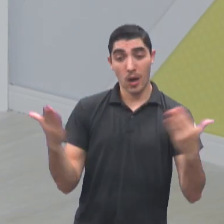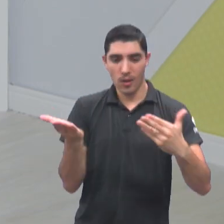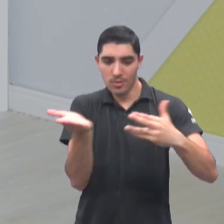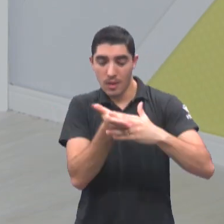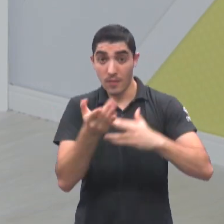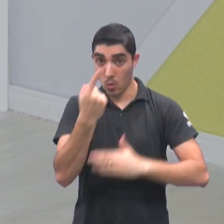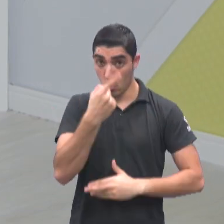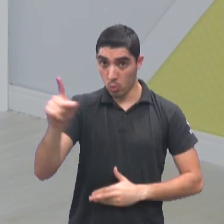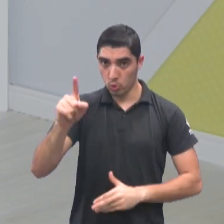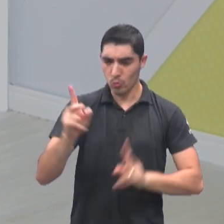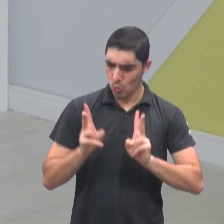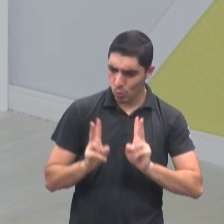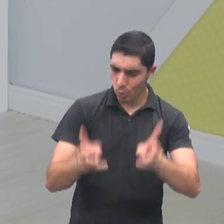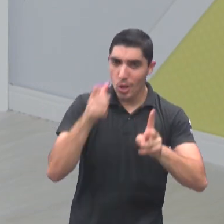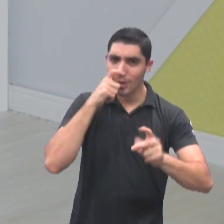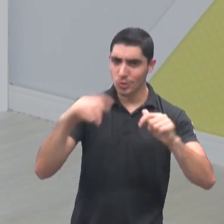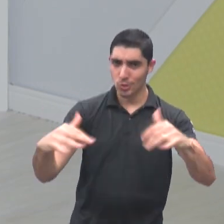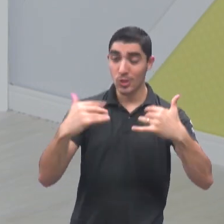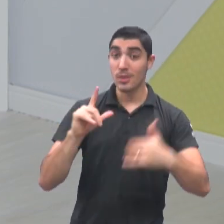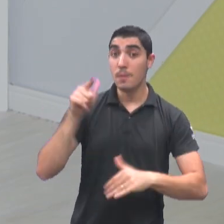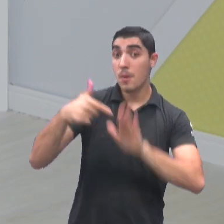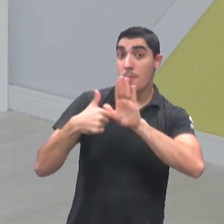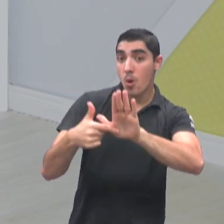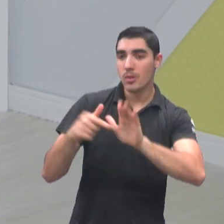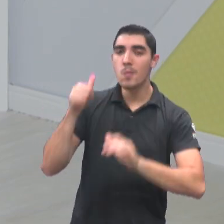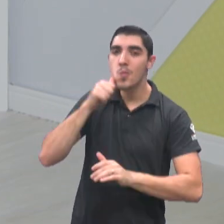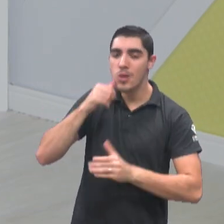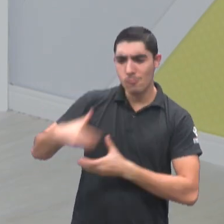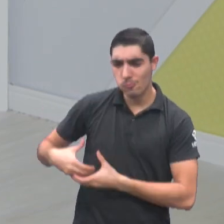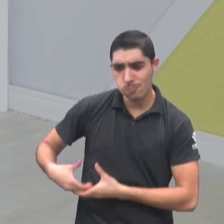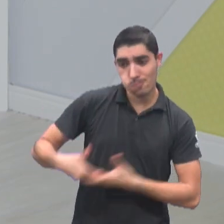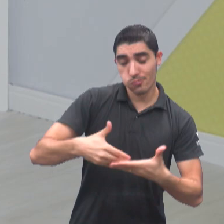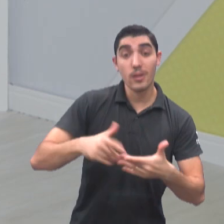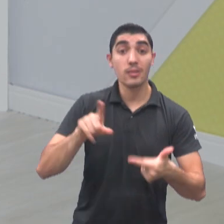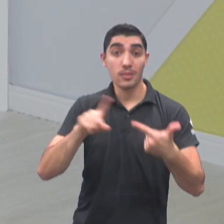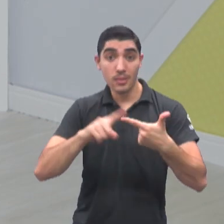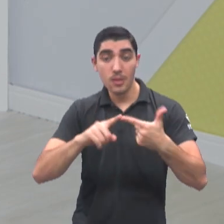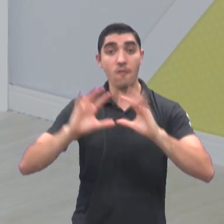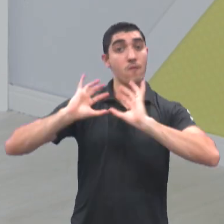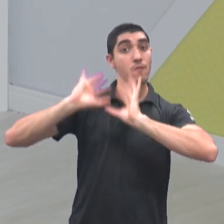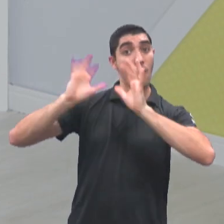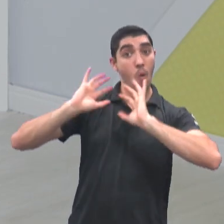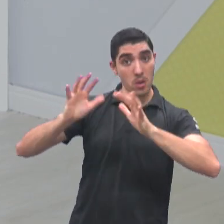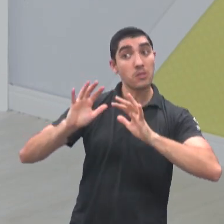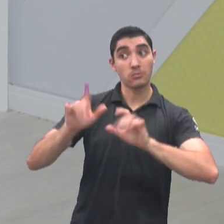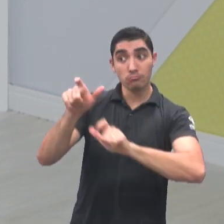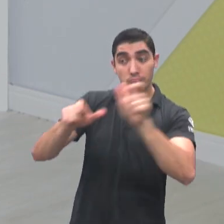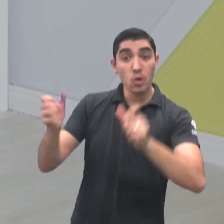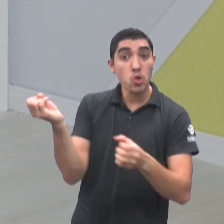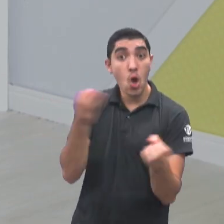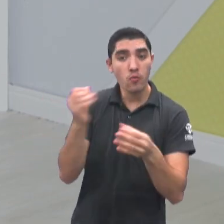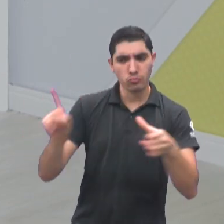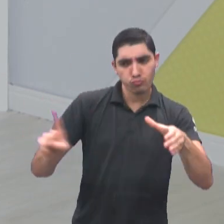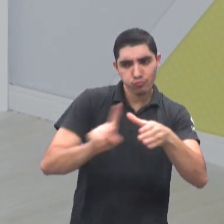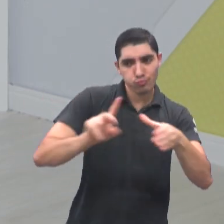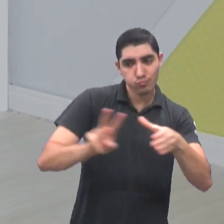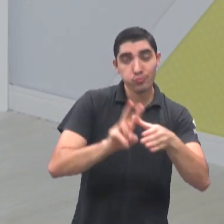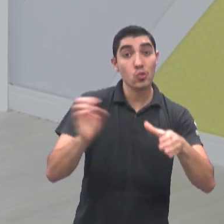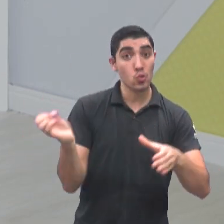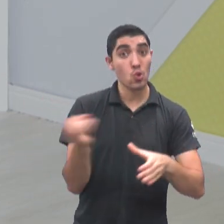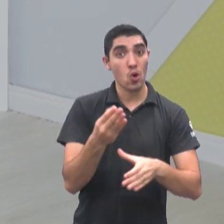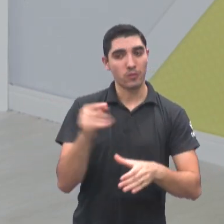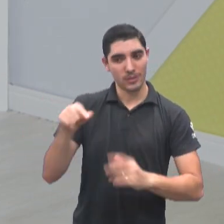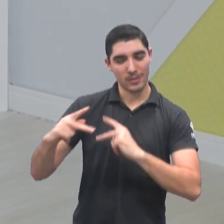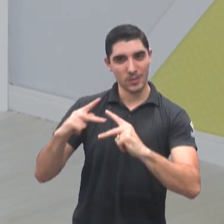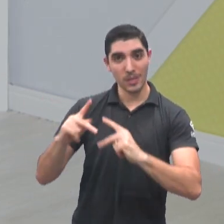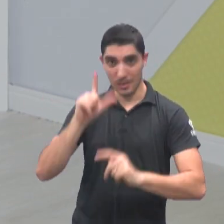sai daí, já tem informações do rugby feminino e também do vôlei, tá pintando os primeiros nomes aí a serem contratados pelo São José,